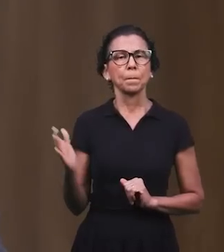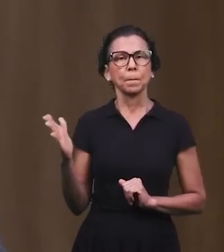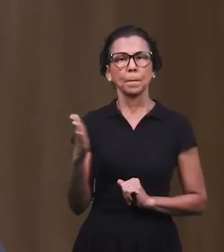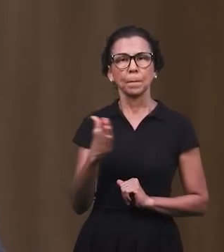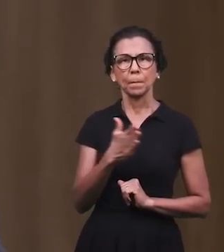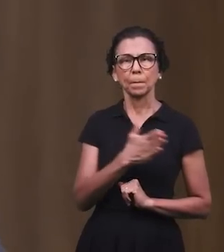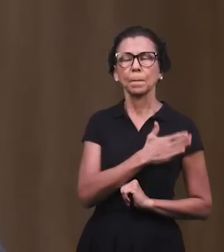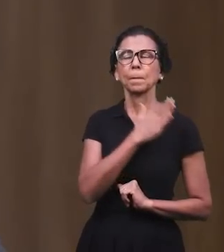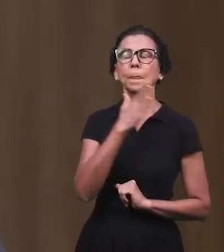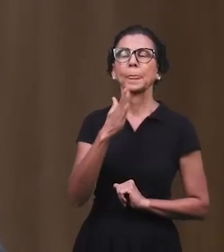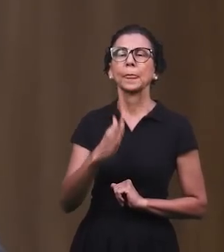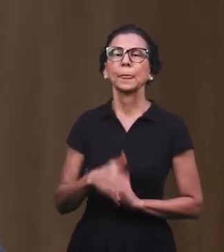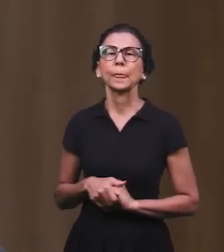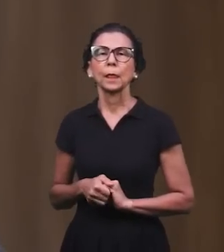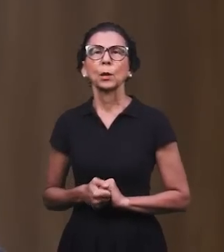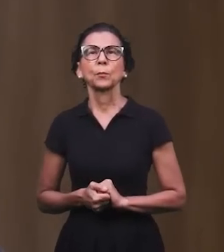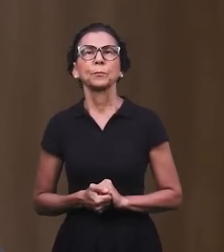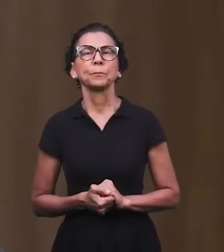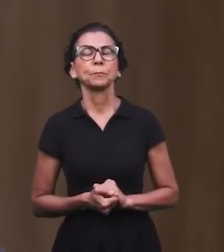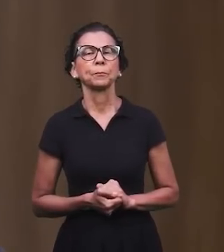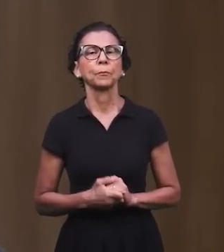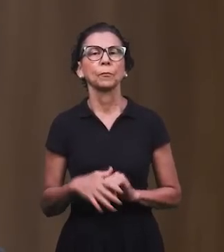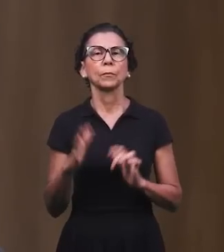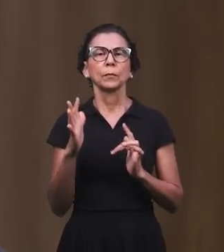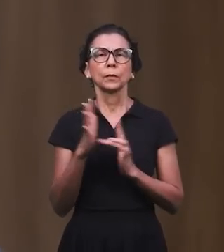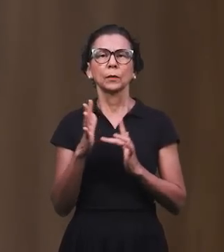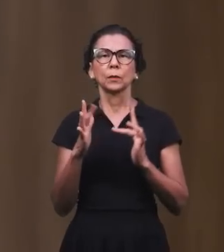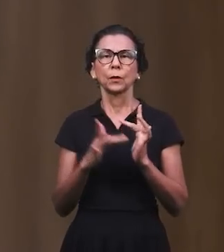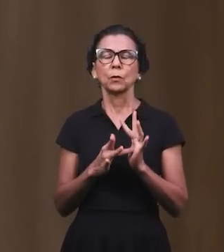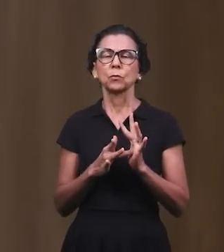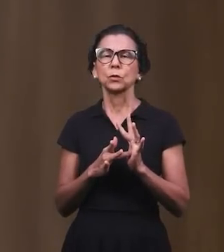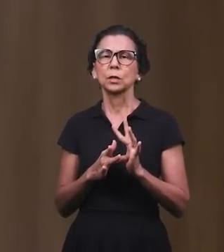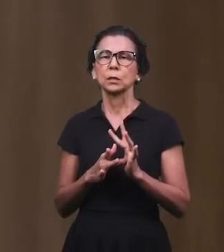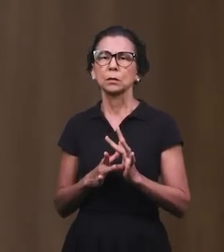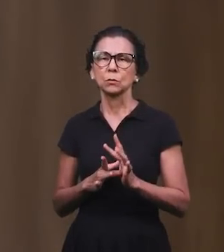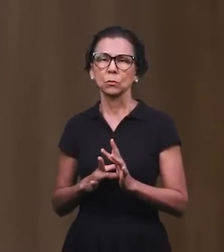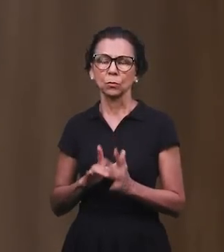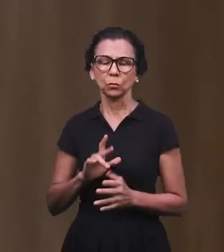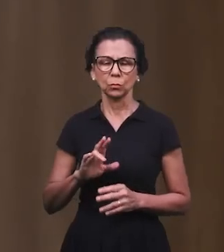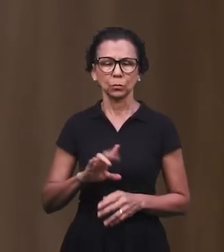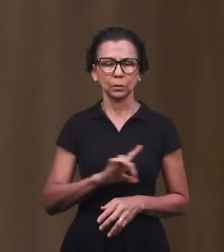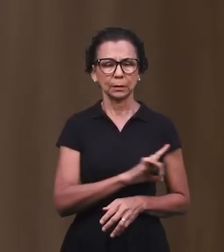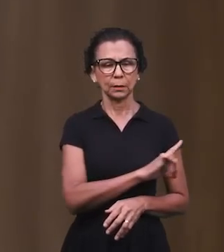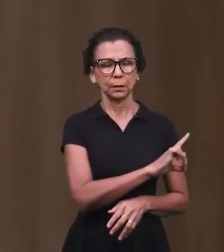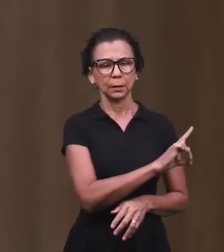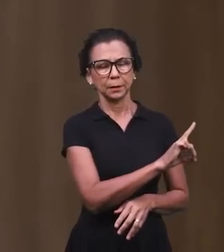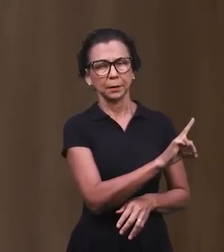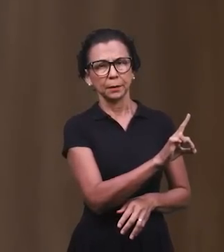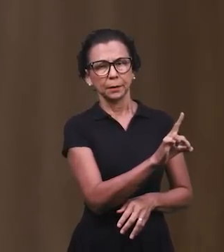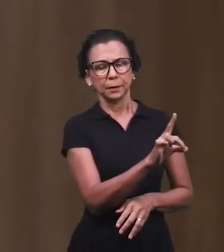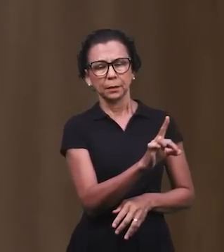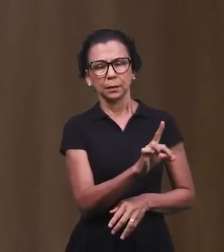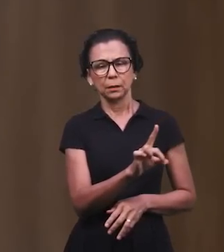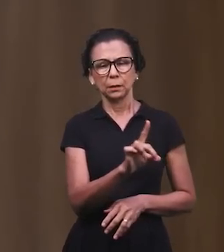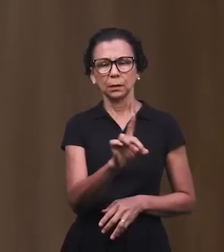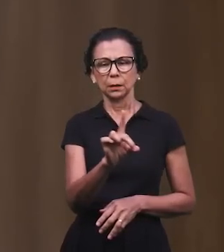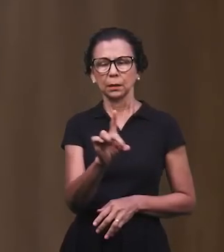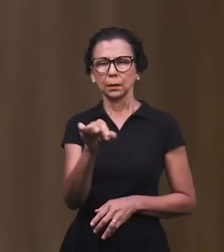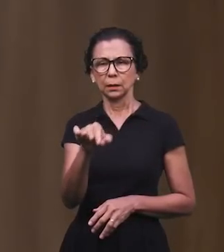de aplicar a doutrina do Pai, passava pelo jardim de Getsemane. Ali, o jardim do Getsemane quer